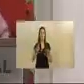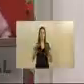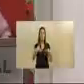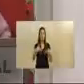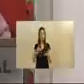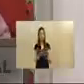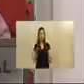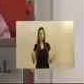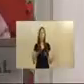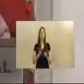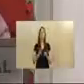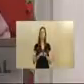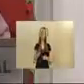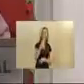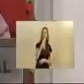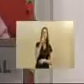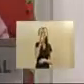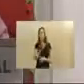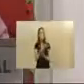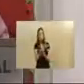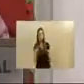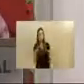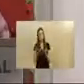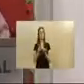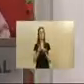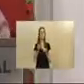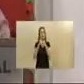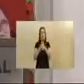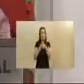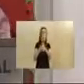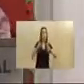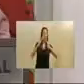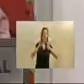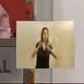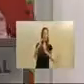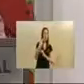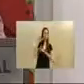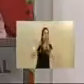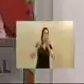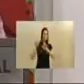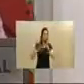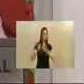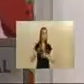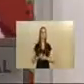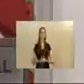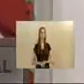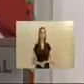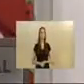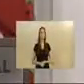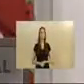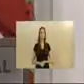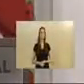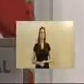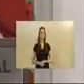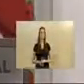sobre a senhora aqui nos acompanha em seus lares esta